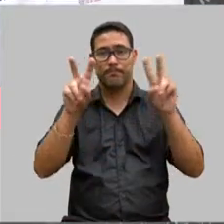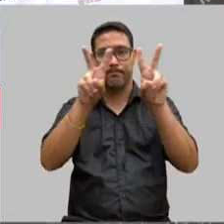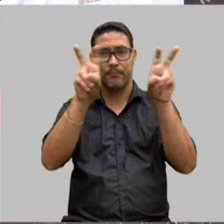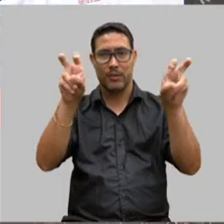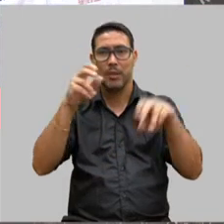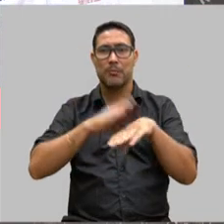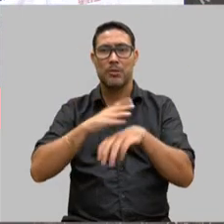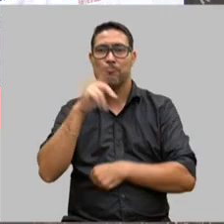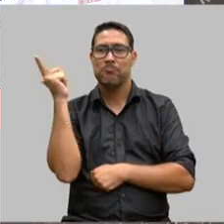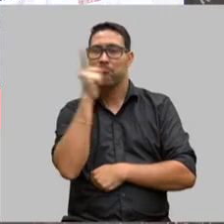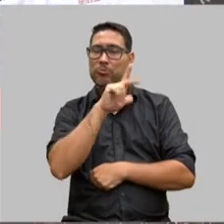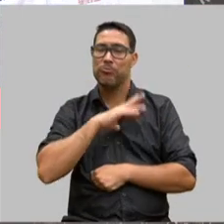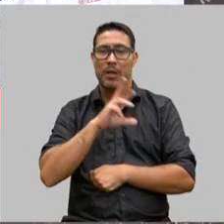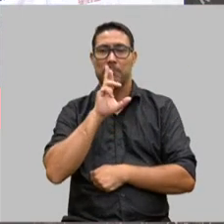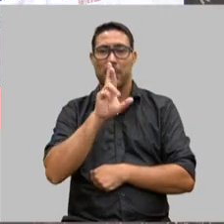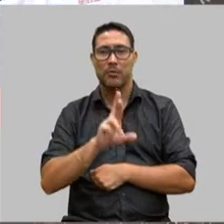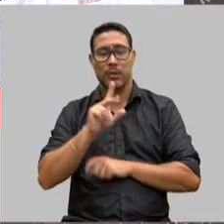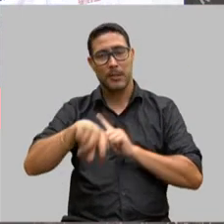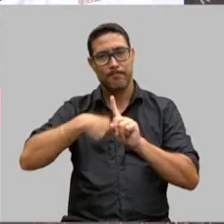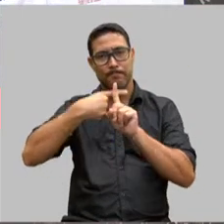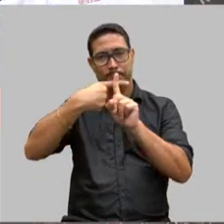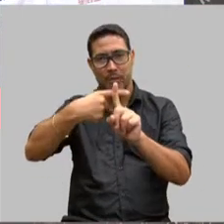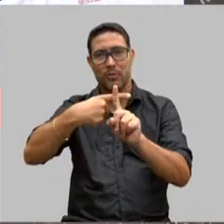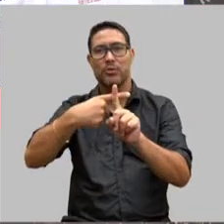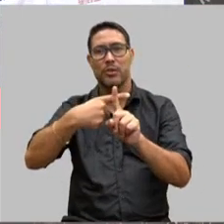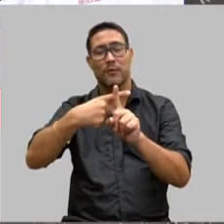resultados efetivos para a nossa sociedade. Muito obrigada.